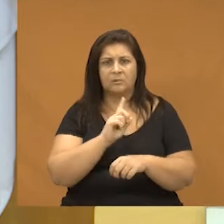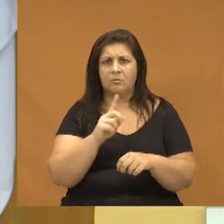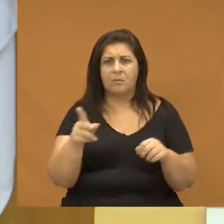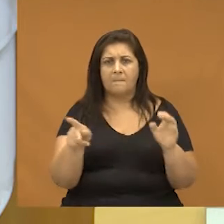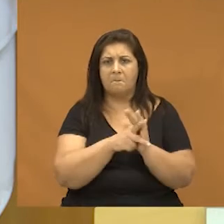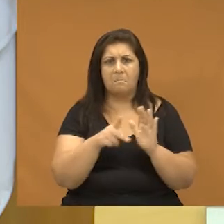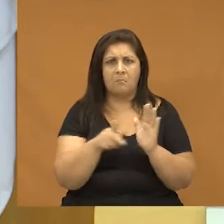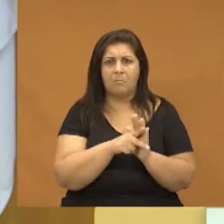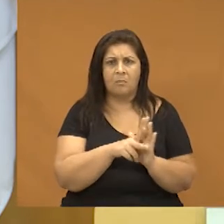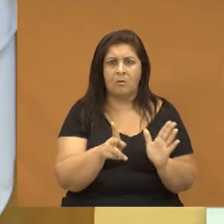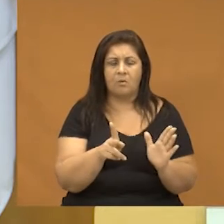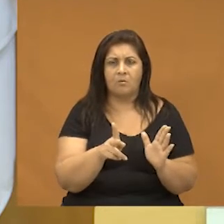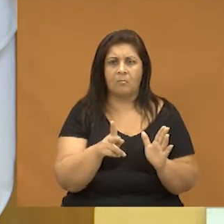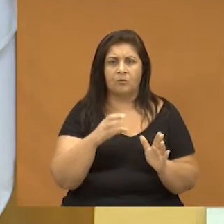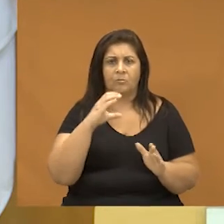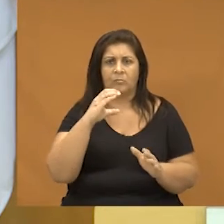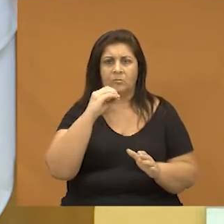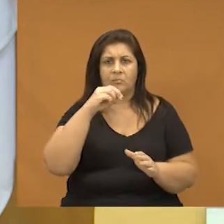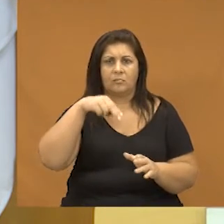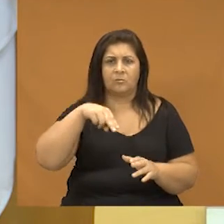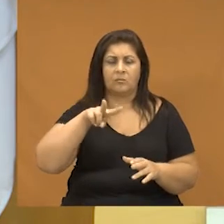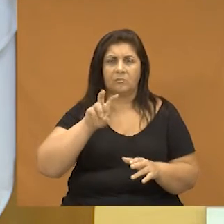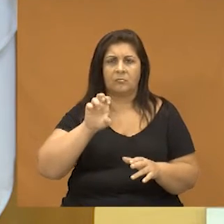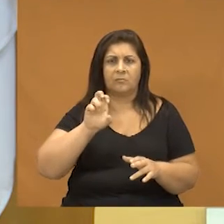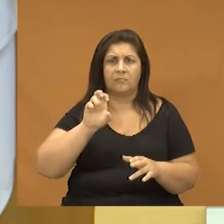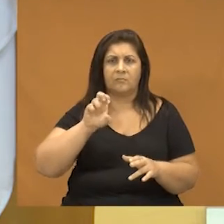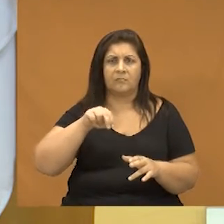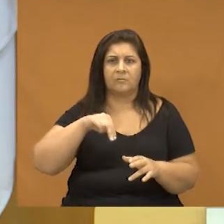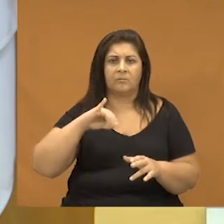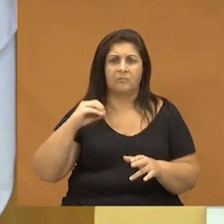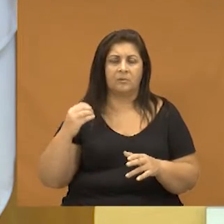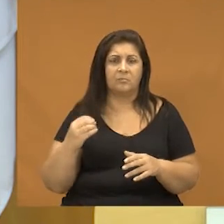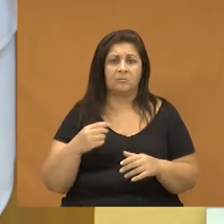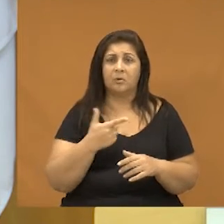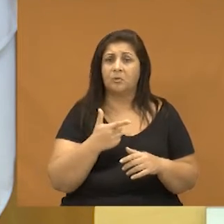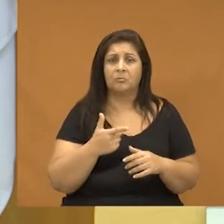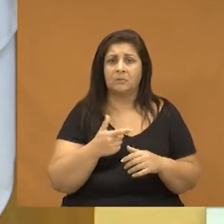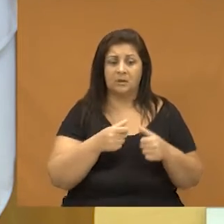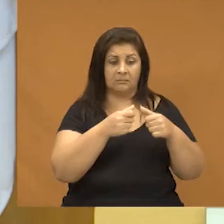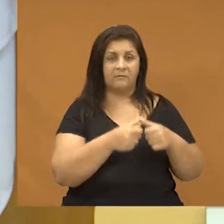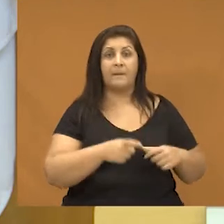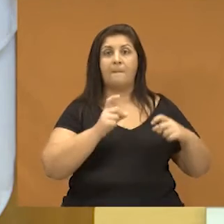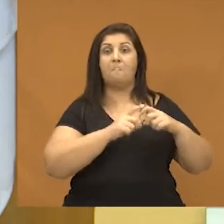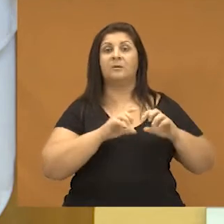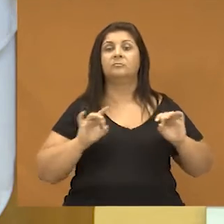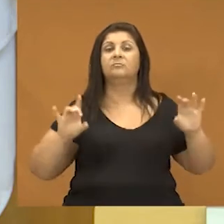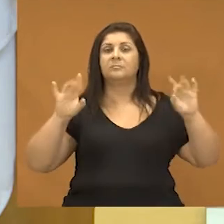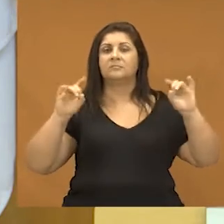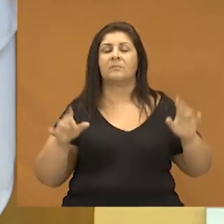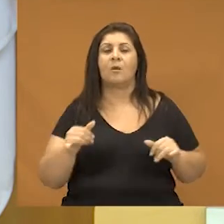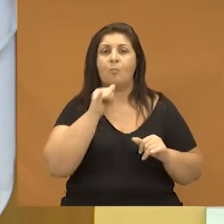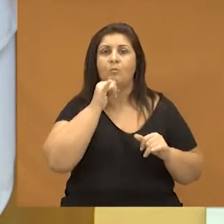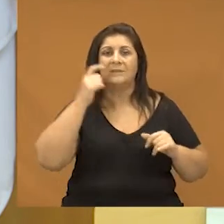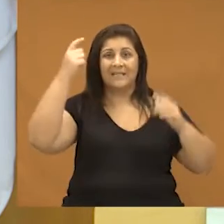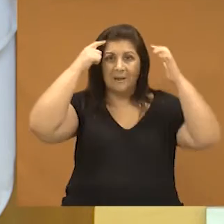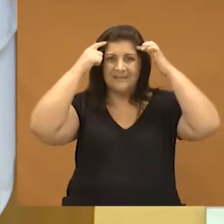convênio. Nós não temos nenhum hospital, e a Márcia pode endossar isso daí, que tenha neurocirurgião de plantão, que o cara sofreu um trauma